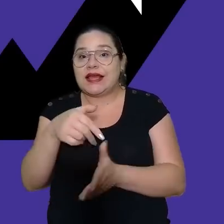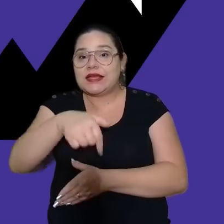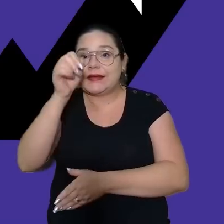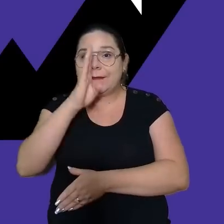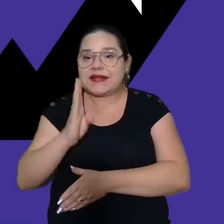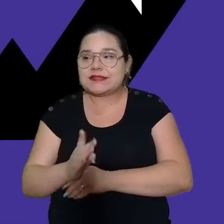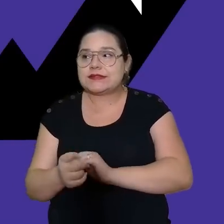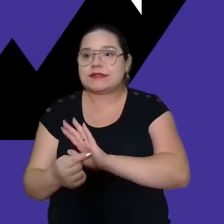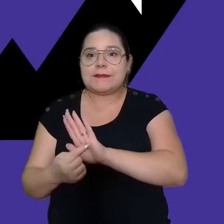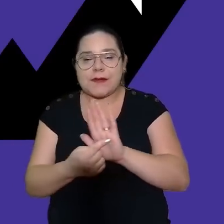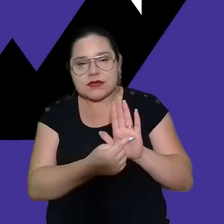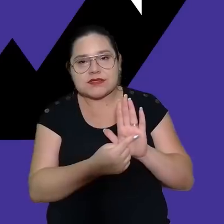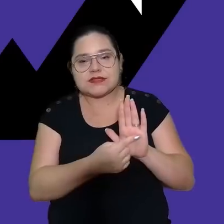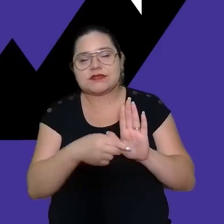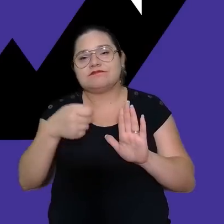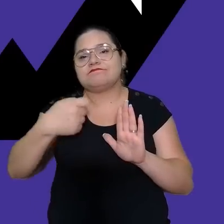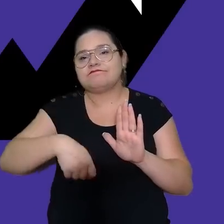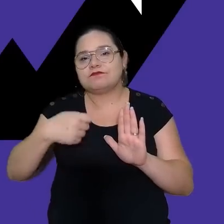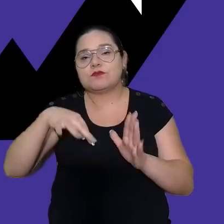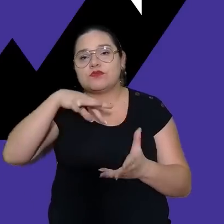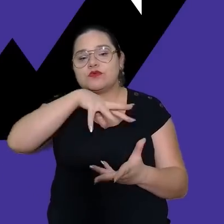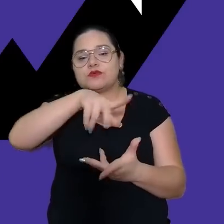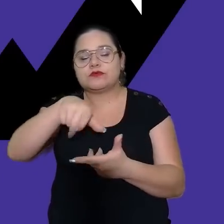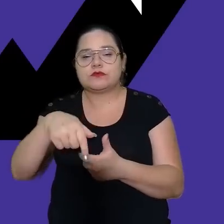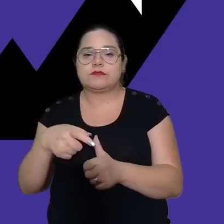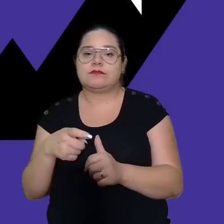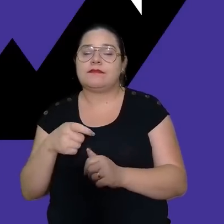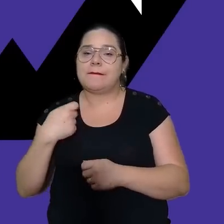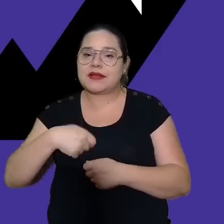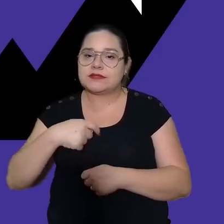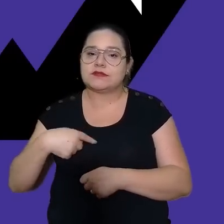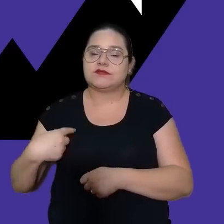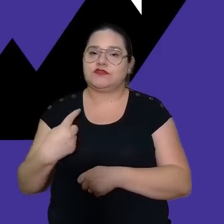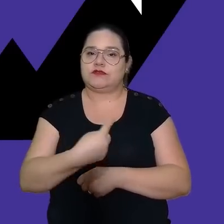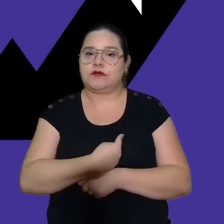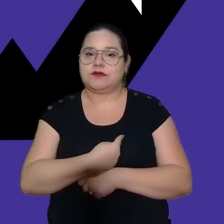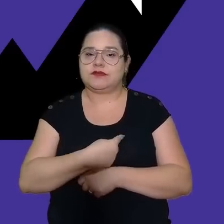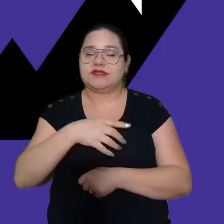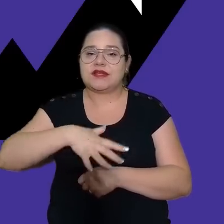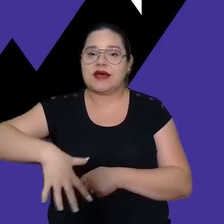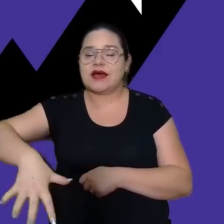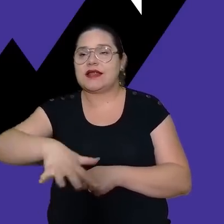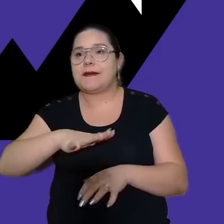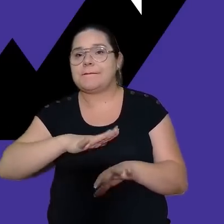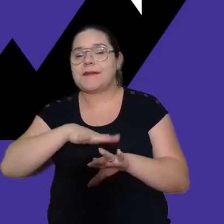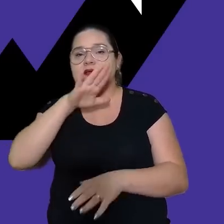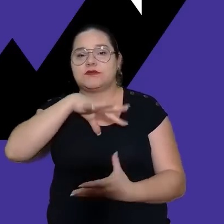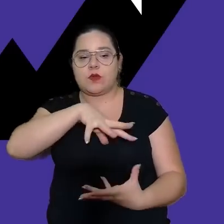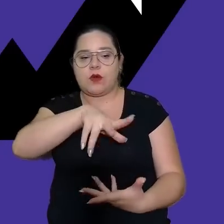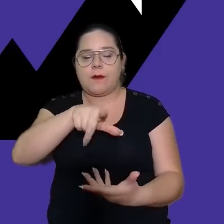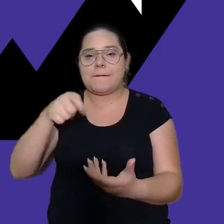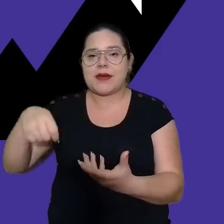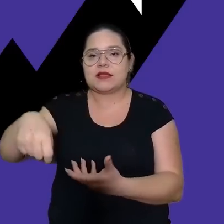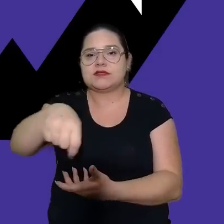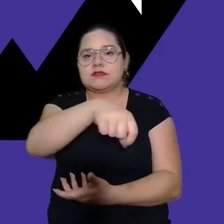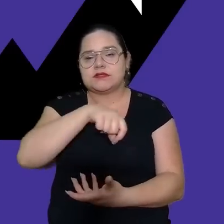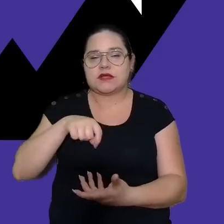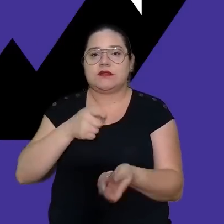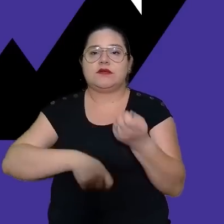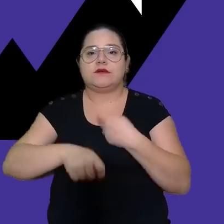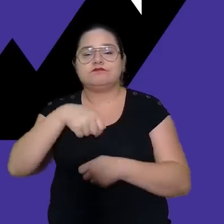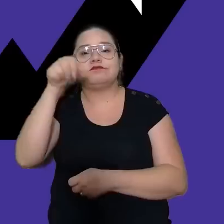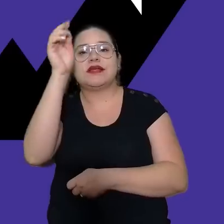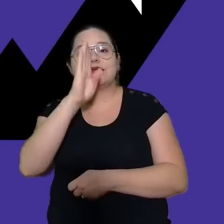absolutamente necessário para o mundo nesse setor, que é o setor mais globalizado da economia brasileira, mais importante em termos de